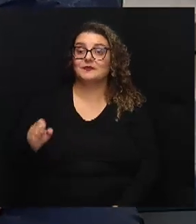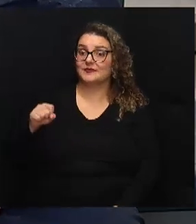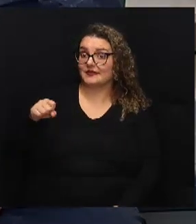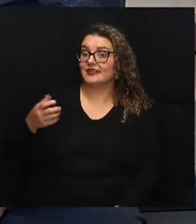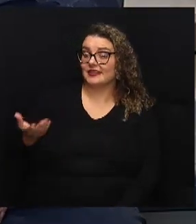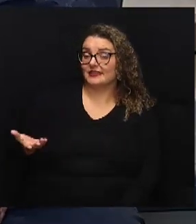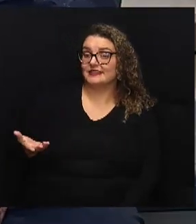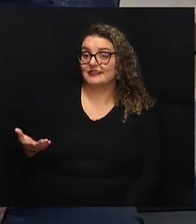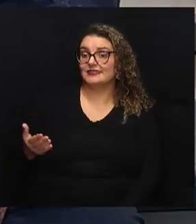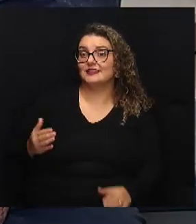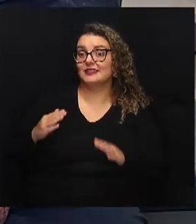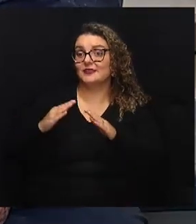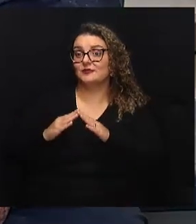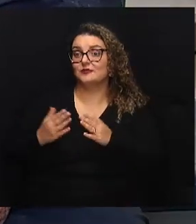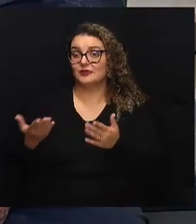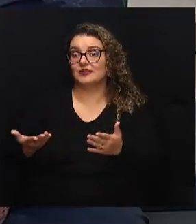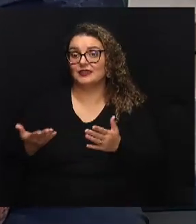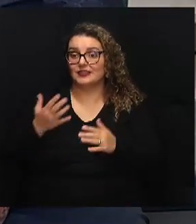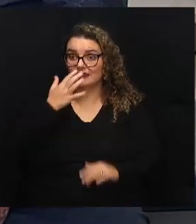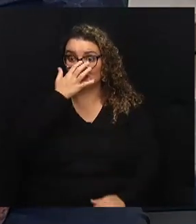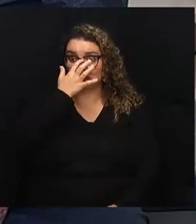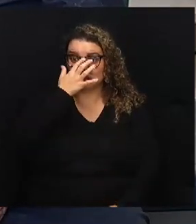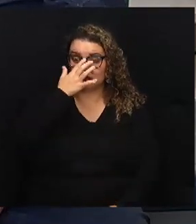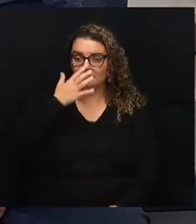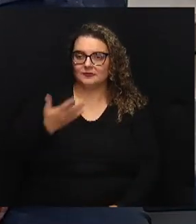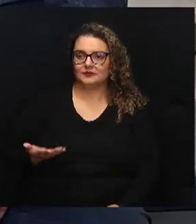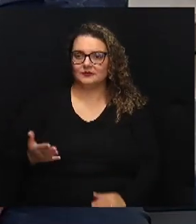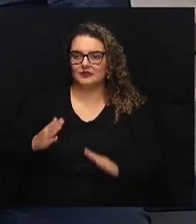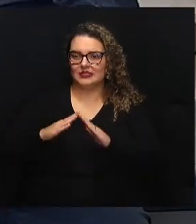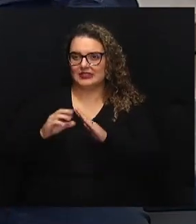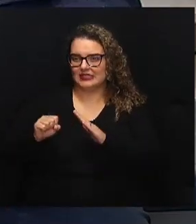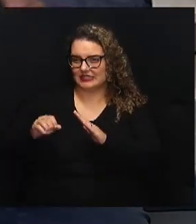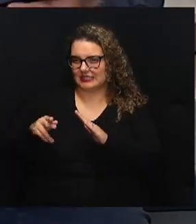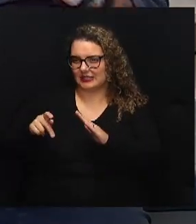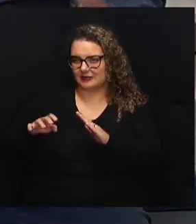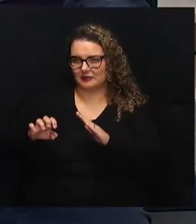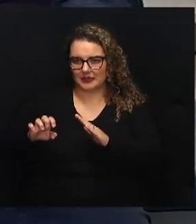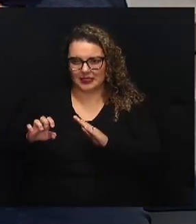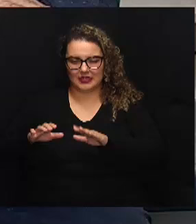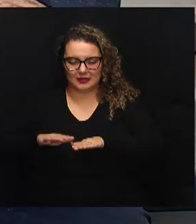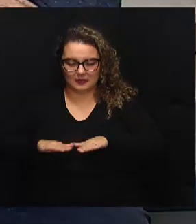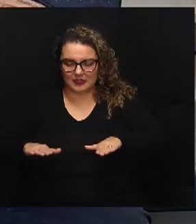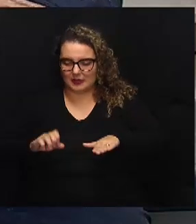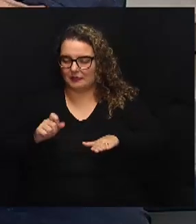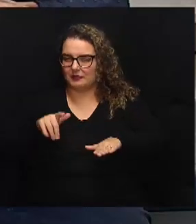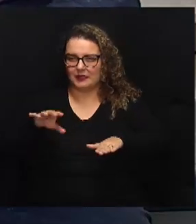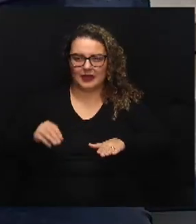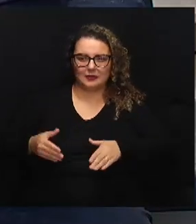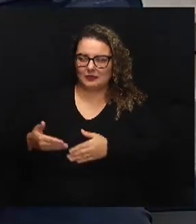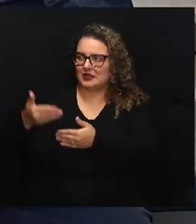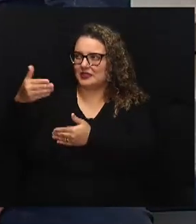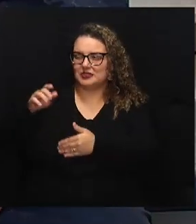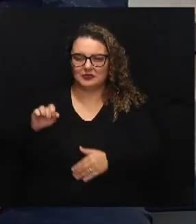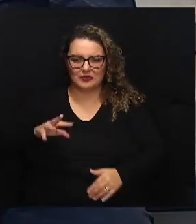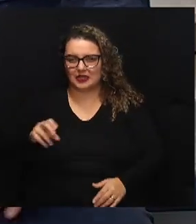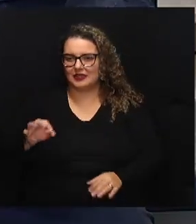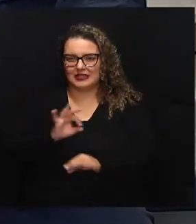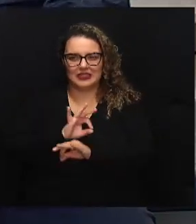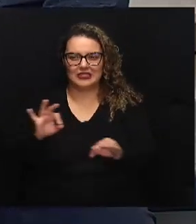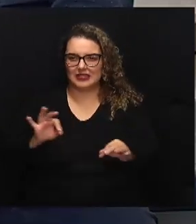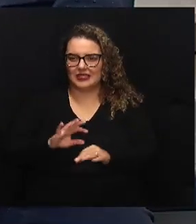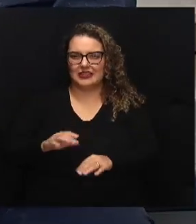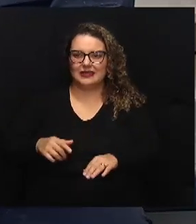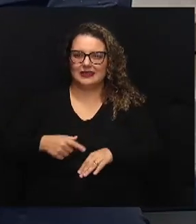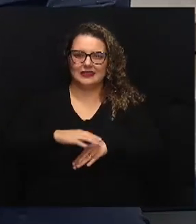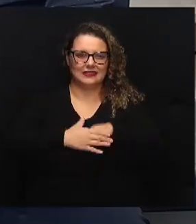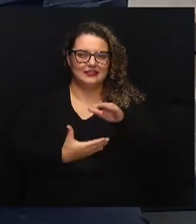Exatamente. Morava em casas cobertas de sapé, chão de barro, paredes de barro, não tinha nada, era uma penúria, andava